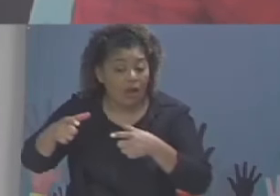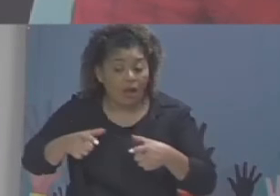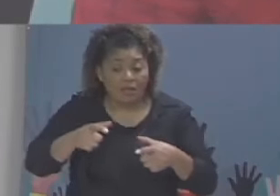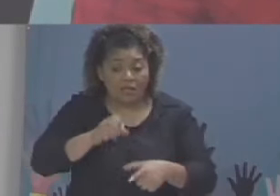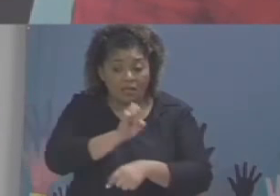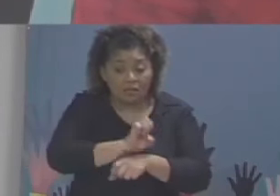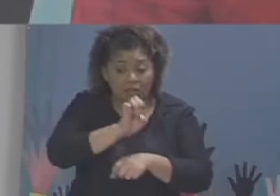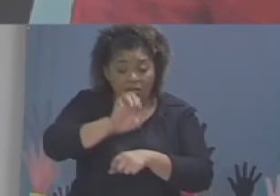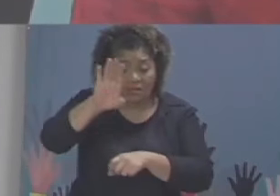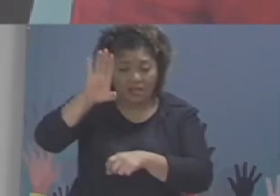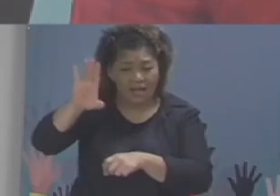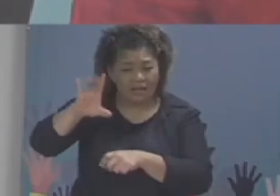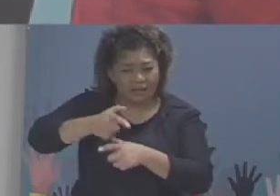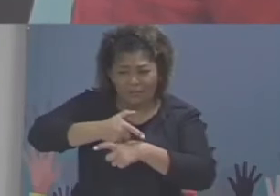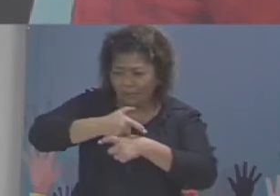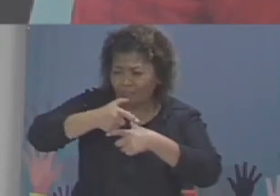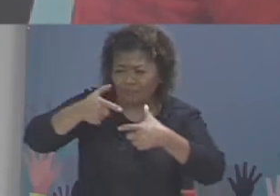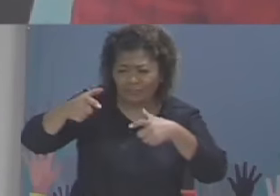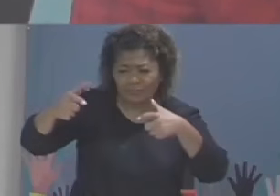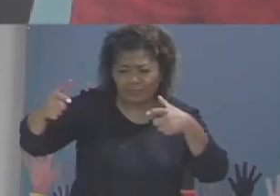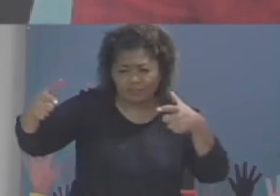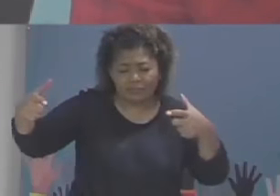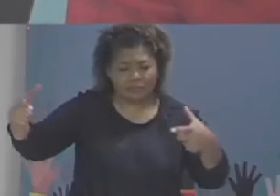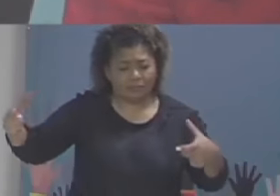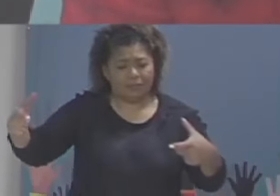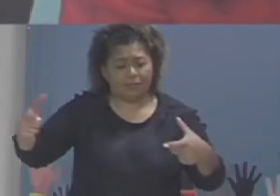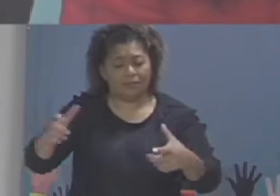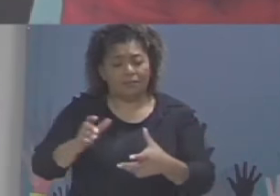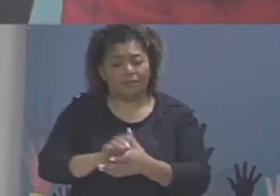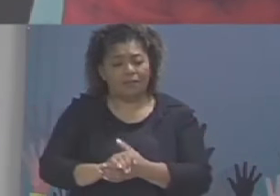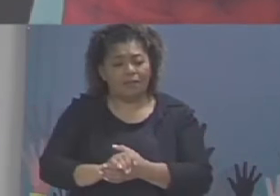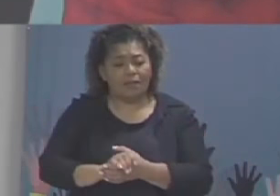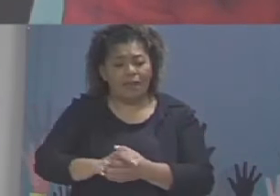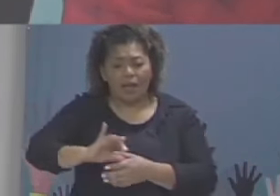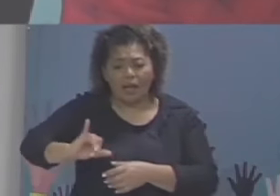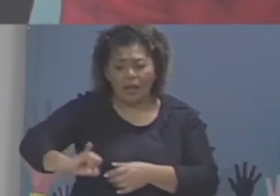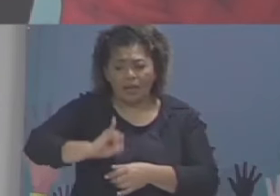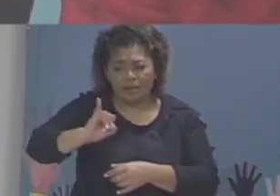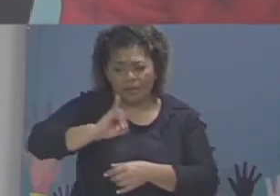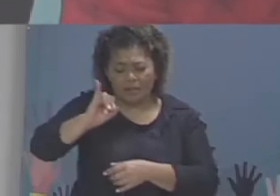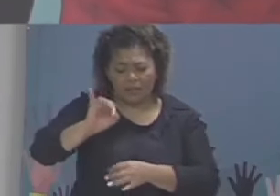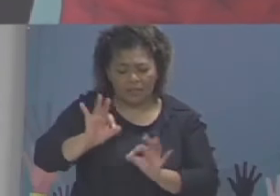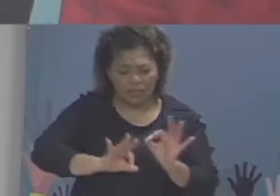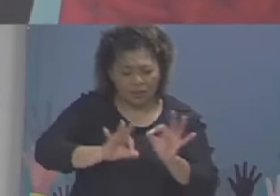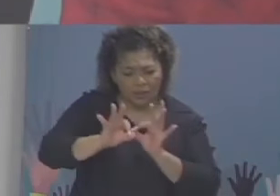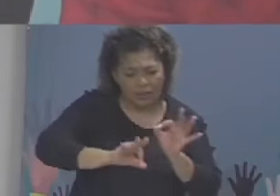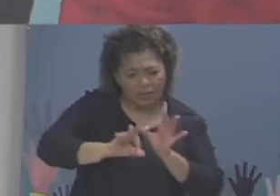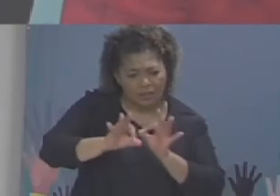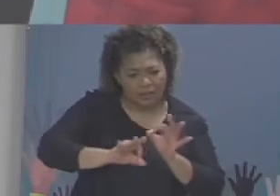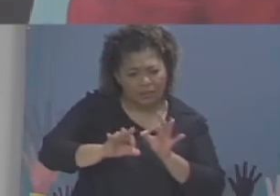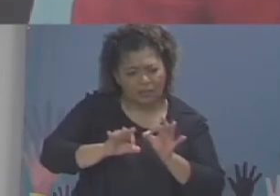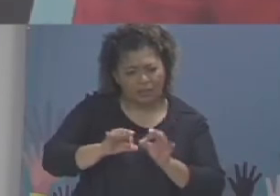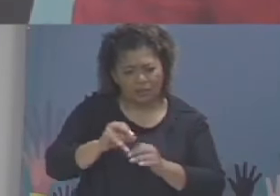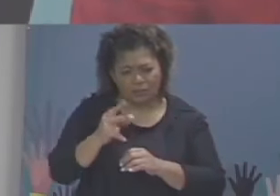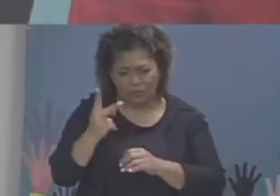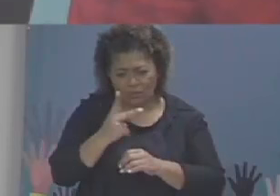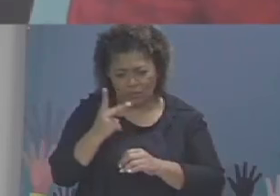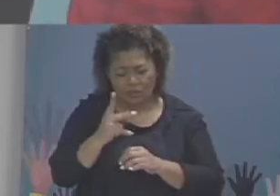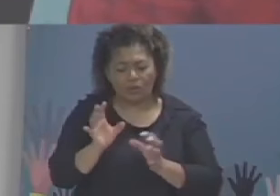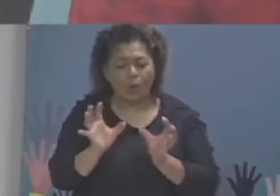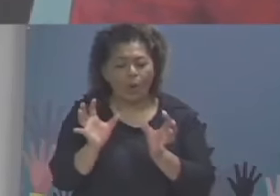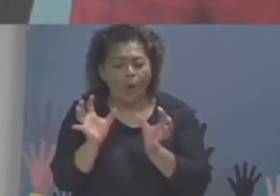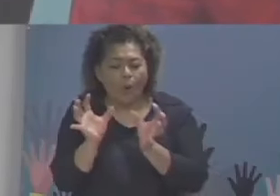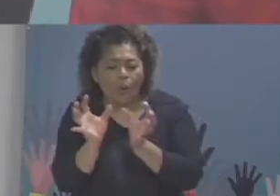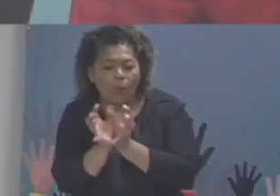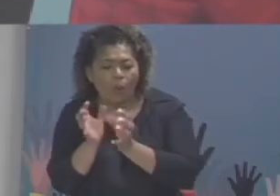que correspondem a mais de um estado. Então, é fundamental que a organização dos conselhos permita